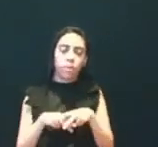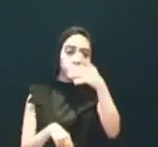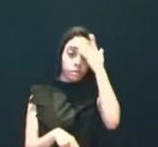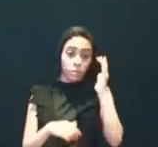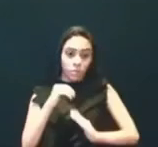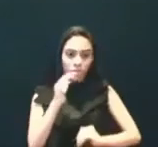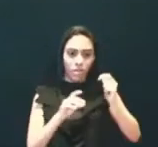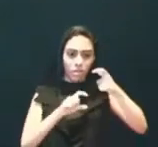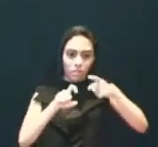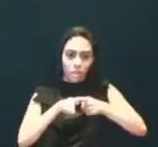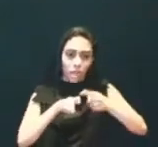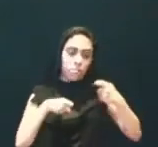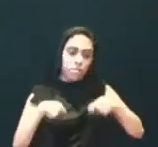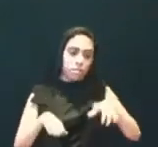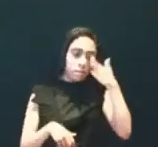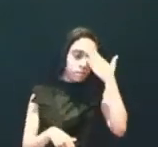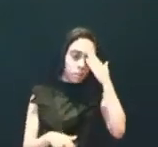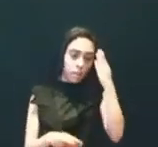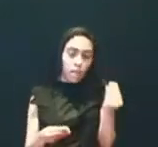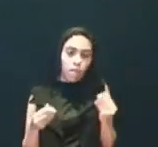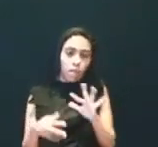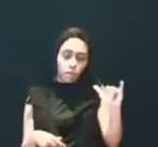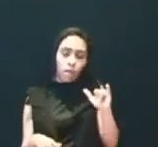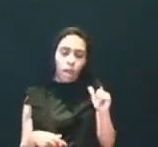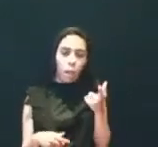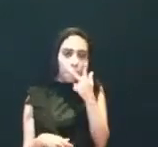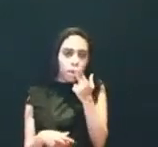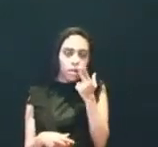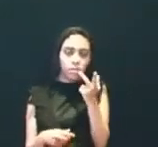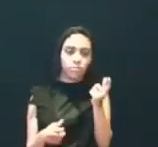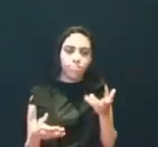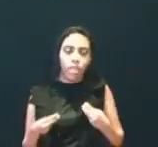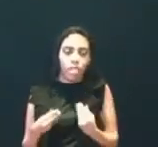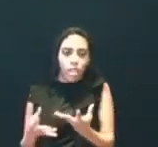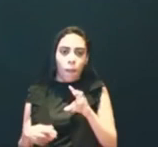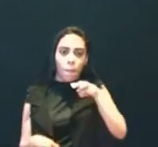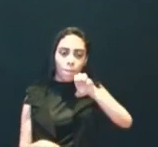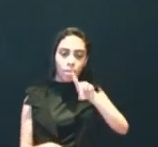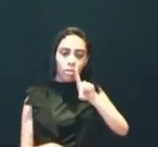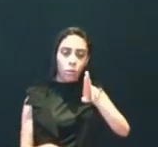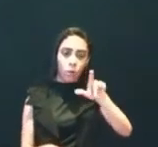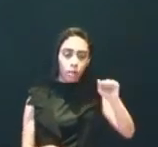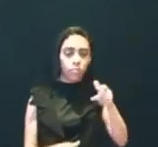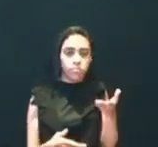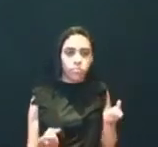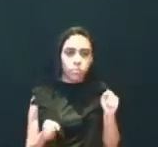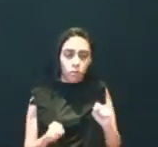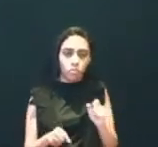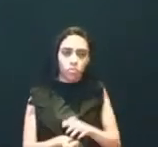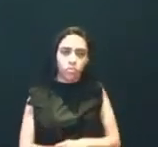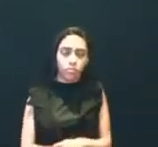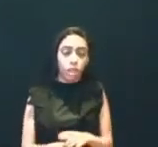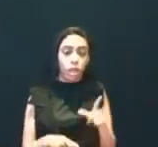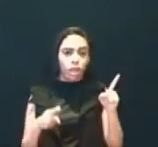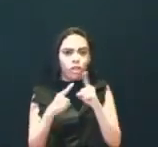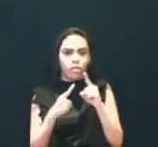decidir se o paciente vai para um transplante de medula. Nas leucemias agudas, normalmente, nós